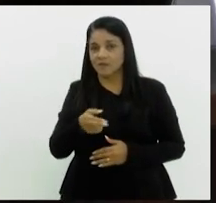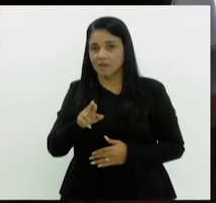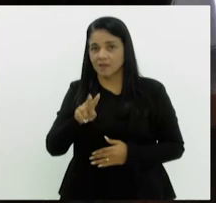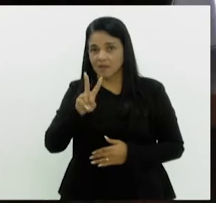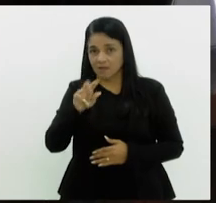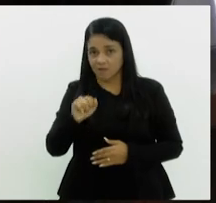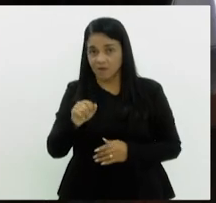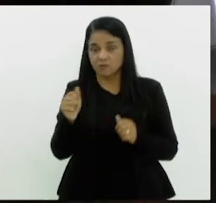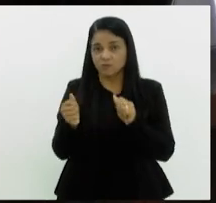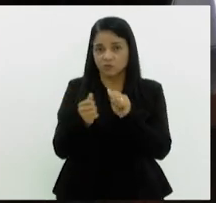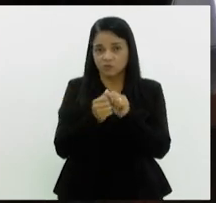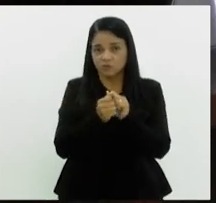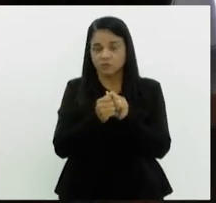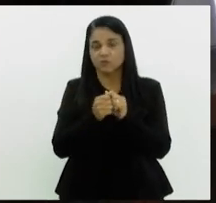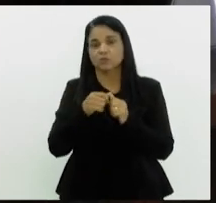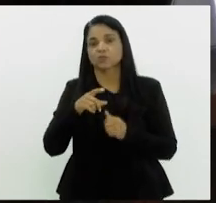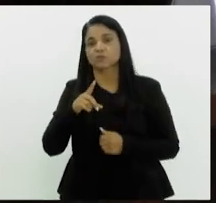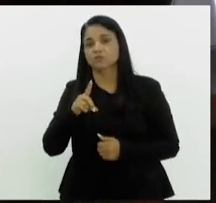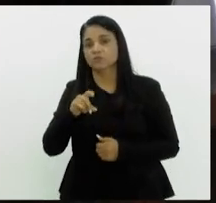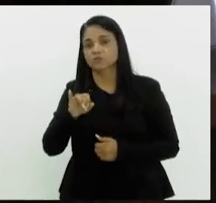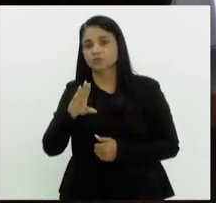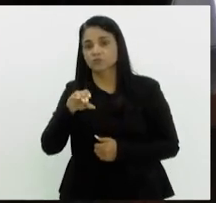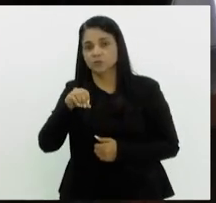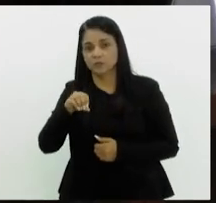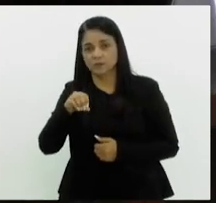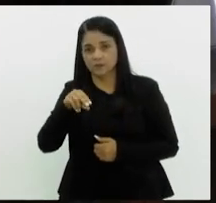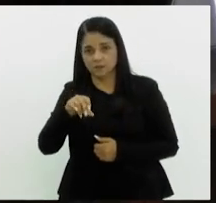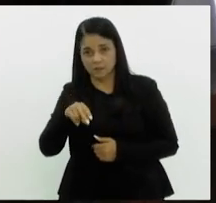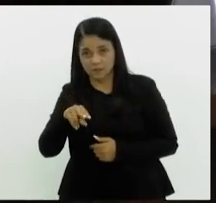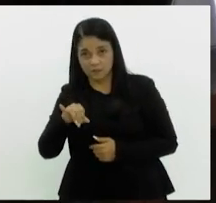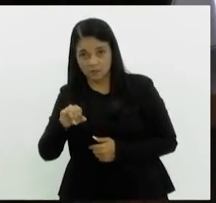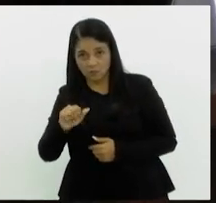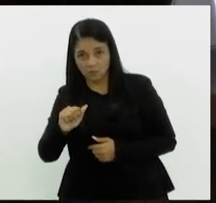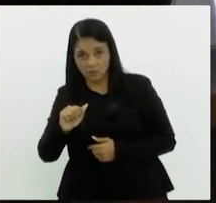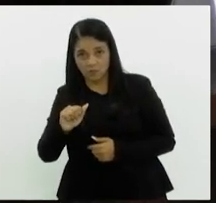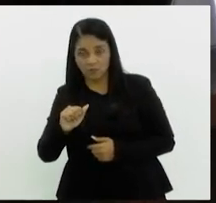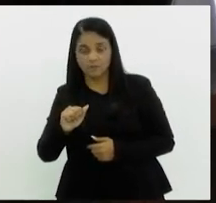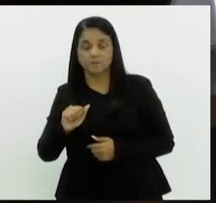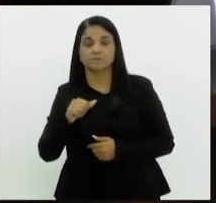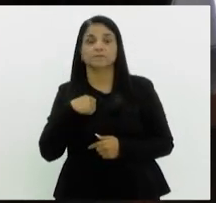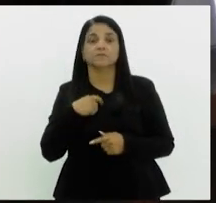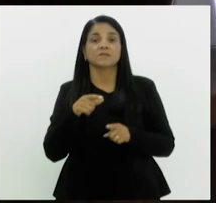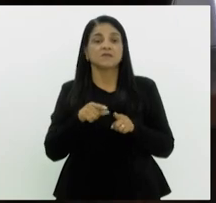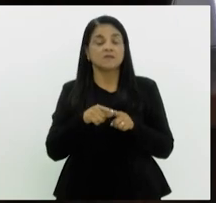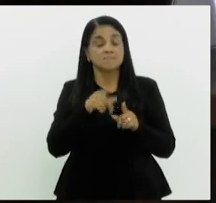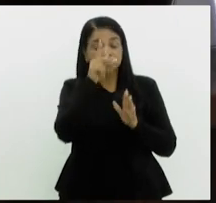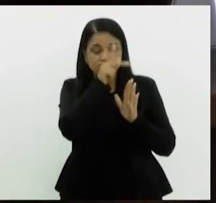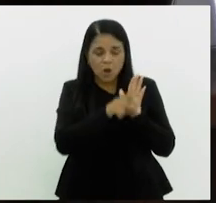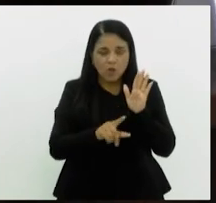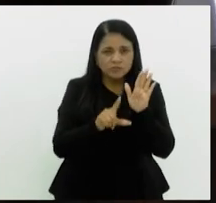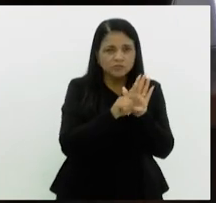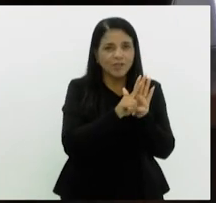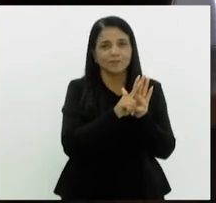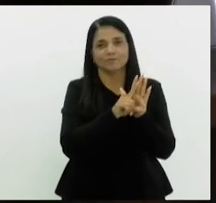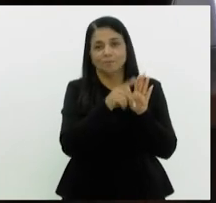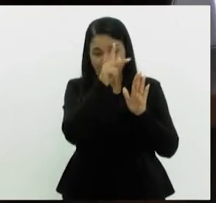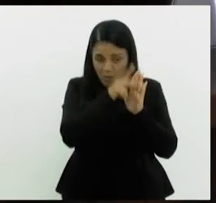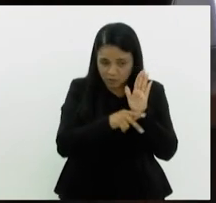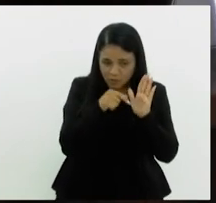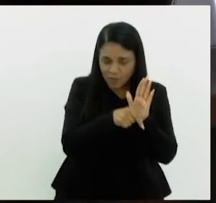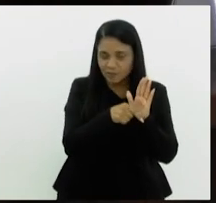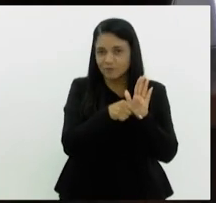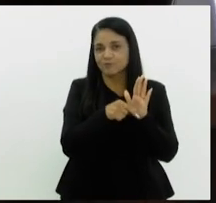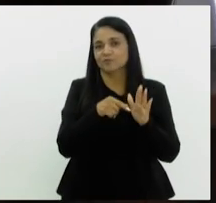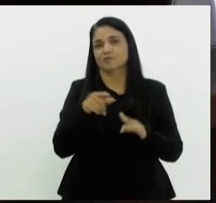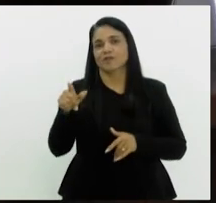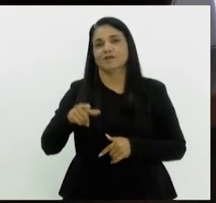Giacomo. Então, assim, existem projetos que a Helena é pioneira em vários sentidos.